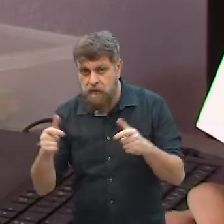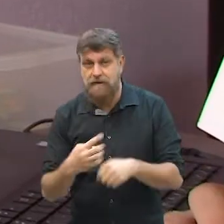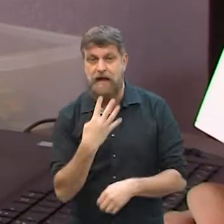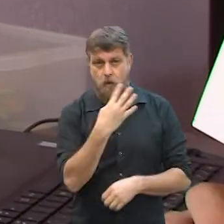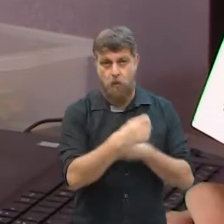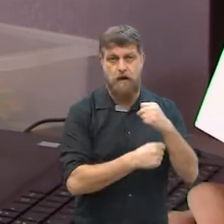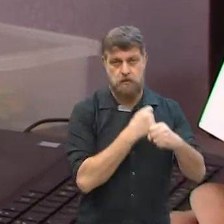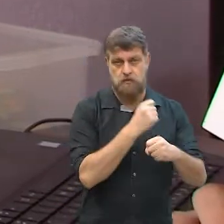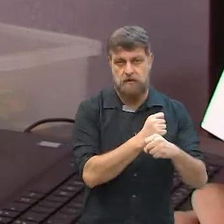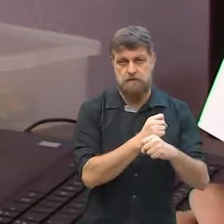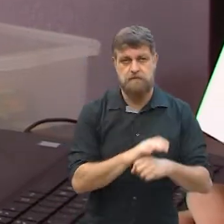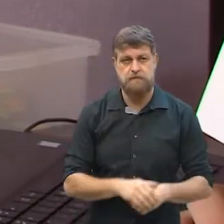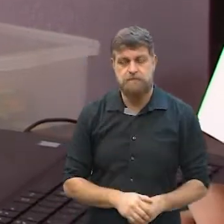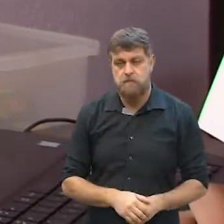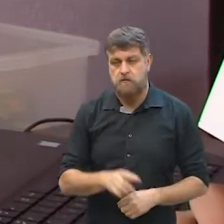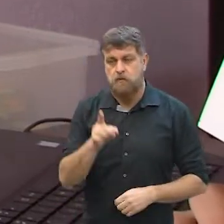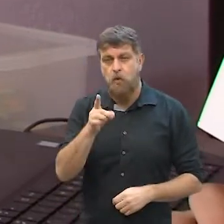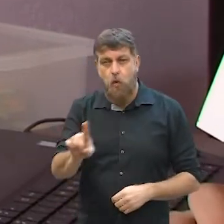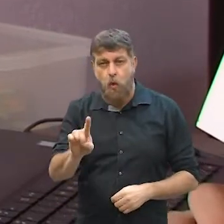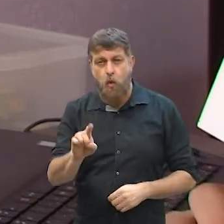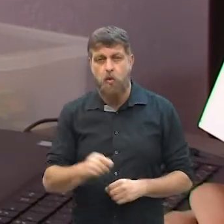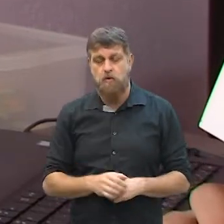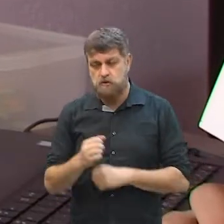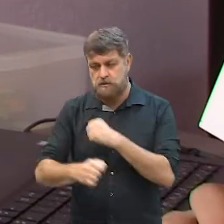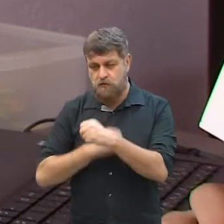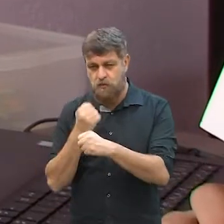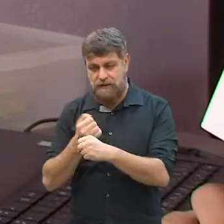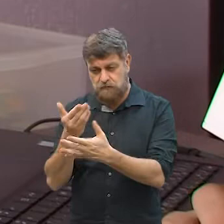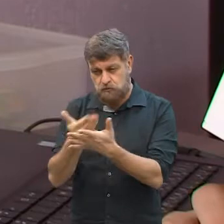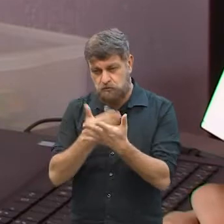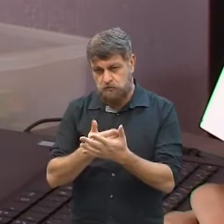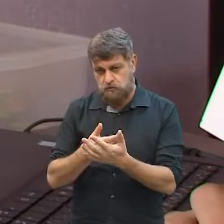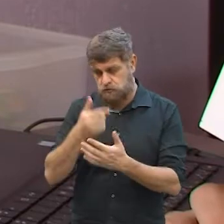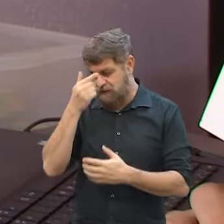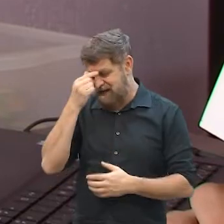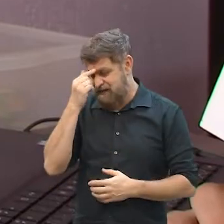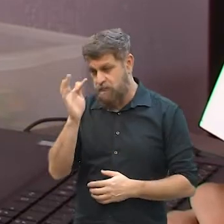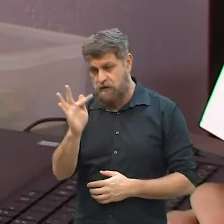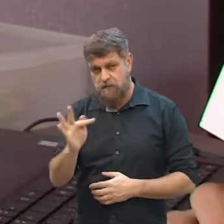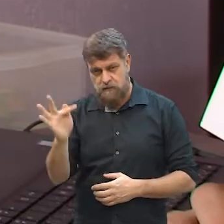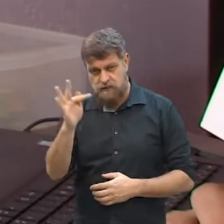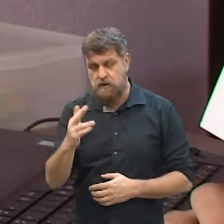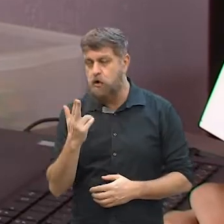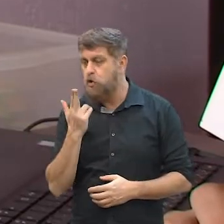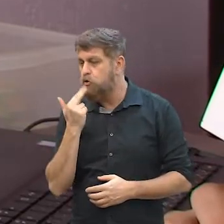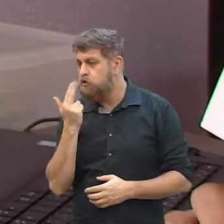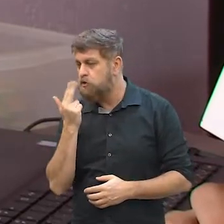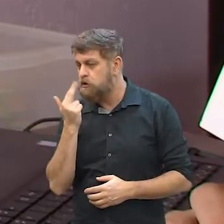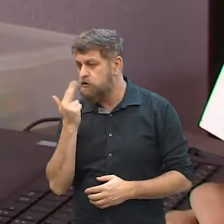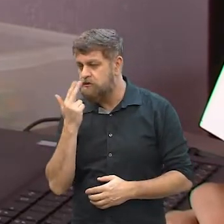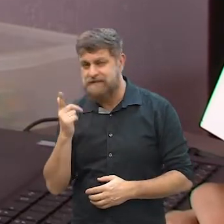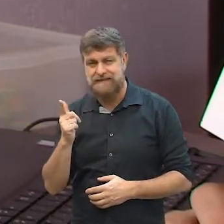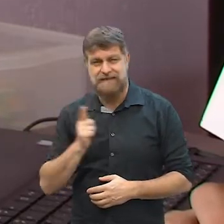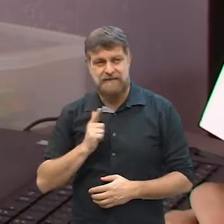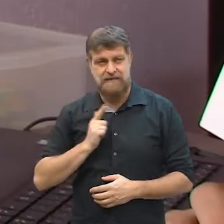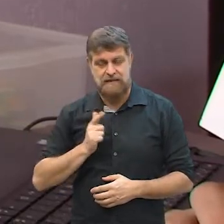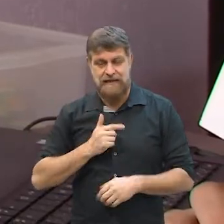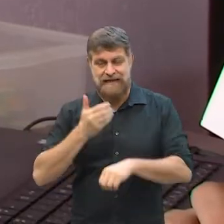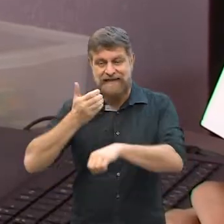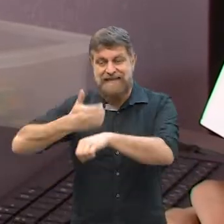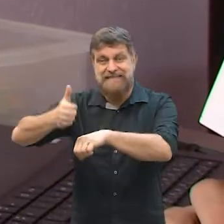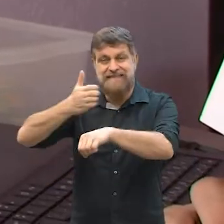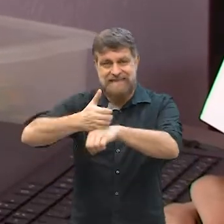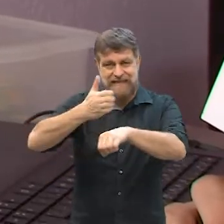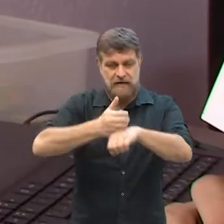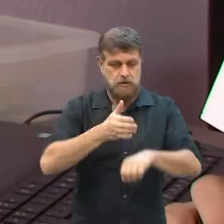4. No último ano da faculdade, o nutricionista ele passa por vários tipos de